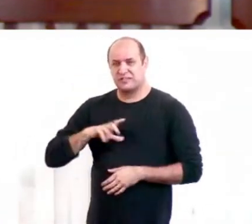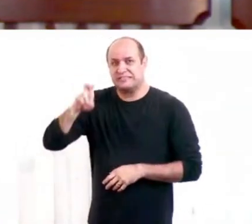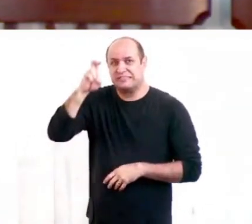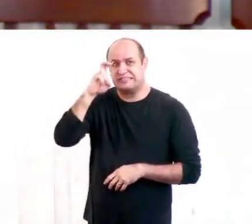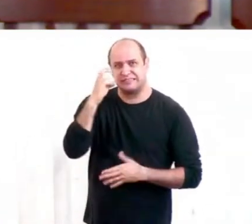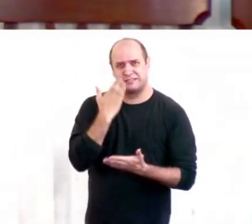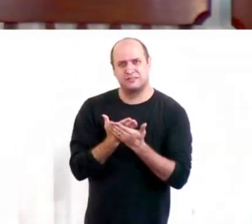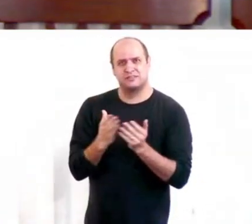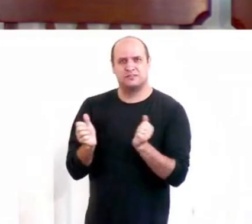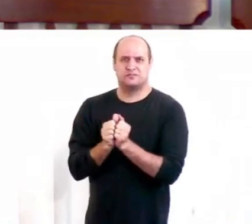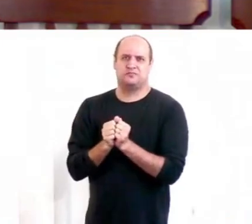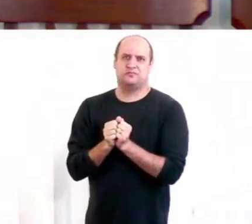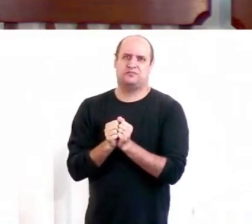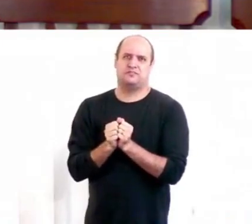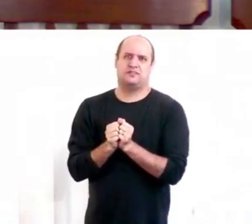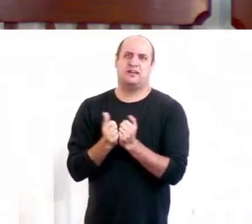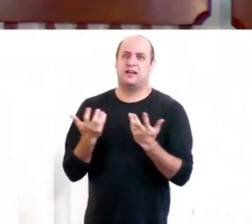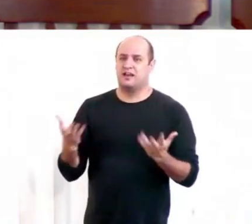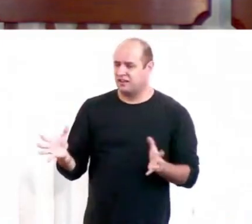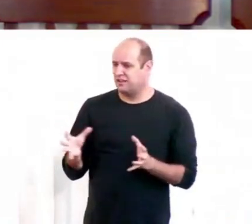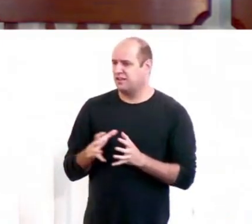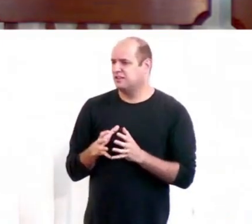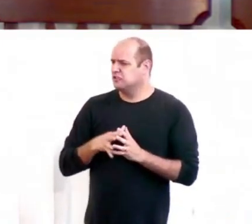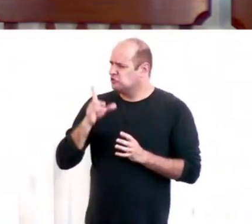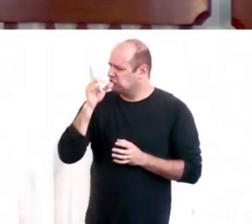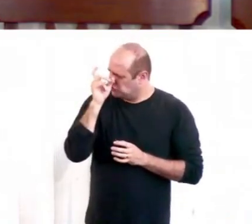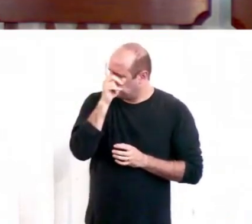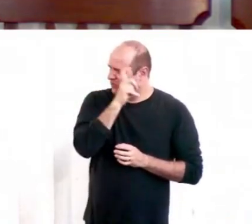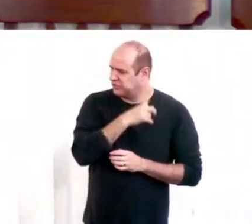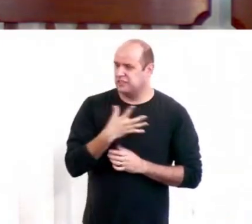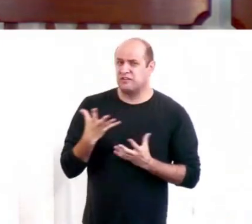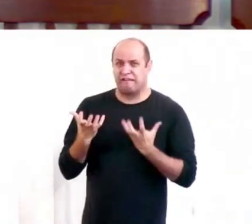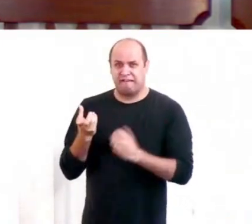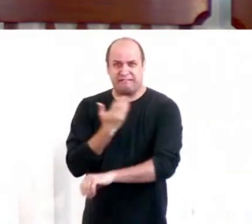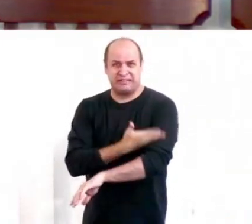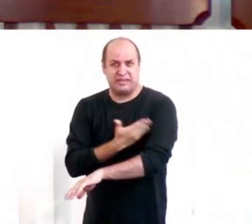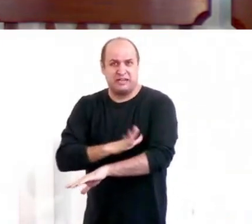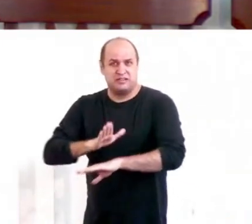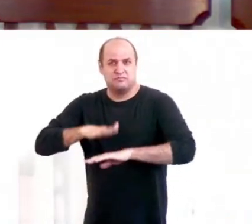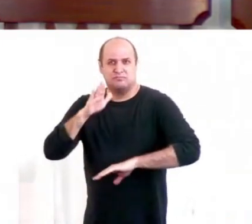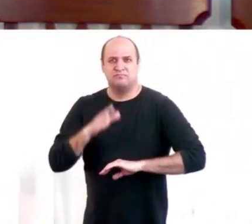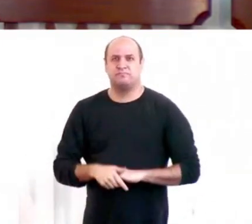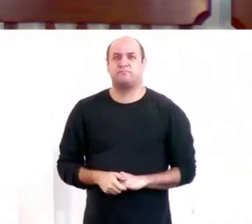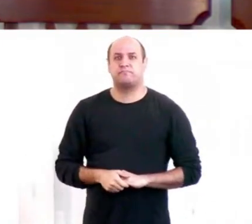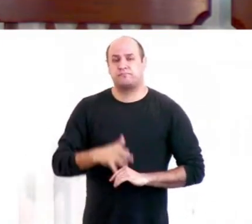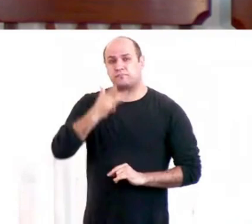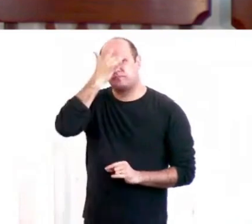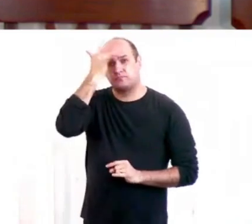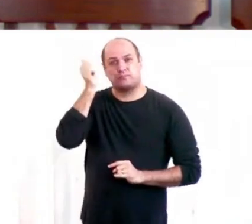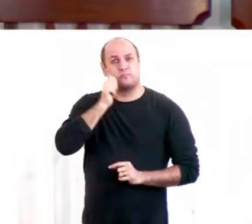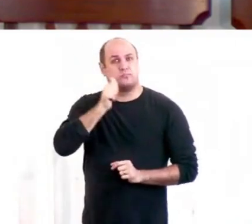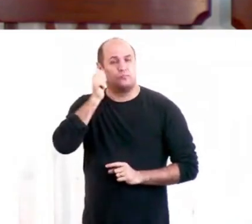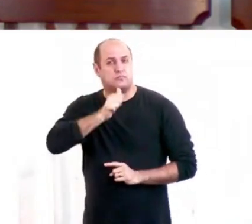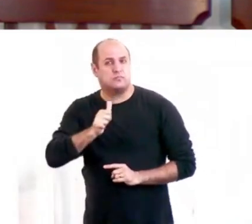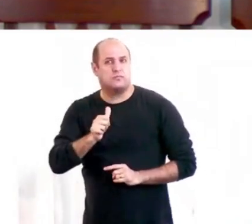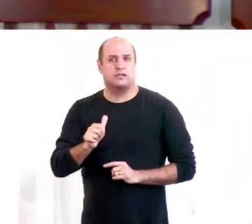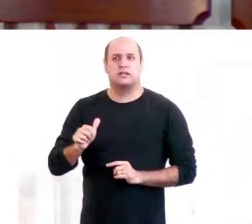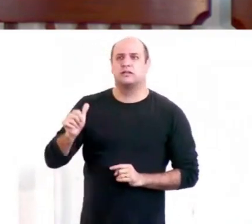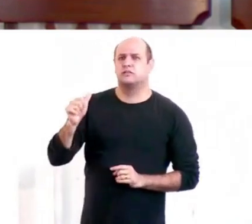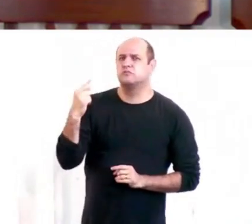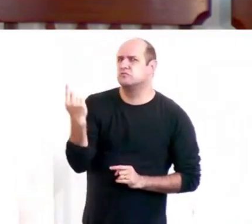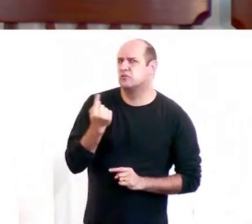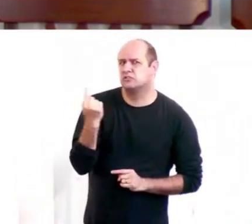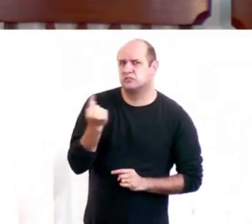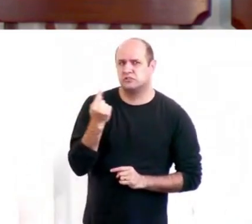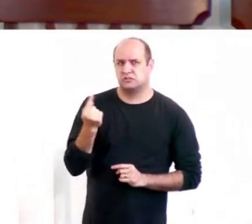difícil deixar esse grupo lá que a gente está ali treinando. A dona da casa, uma senhora sozinha, abandonada pelo